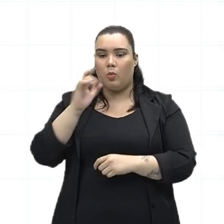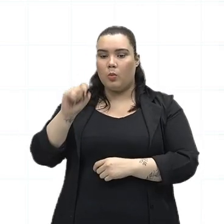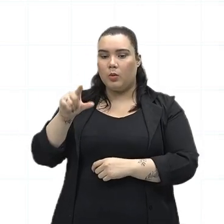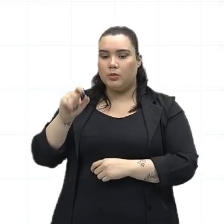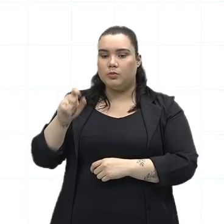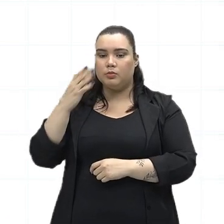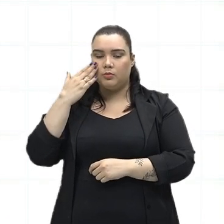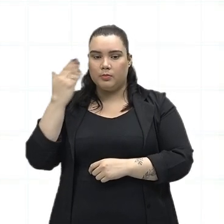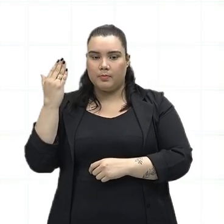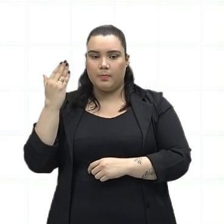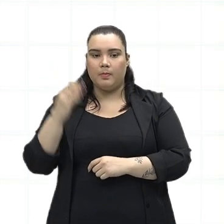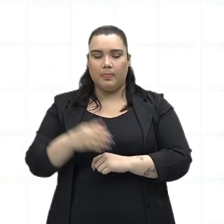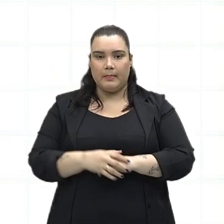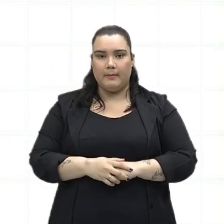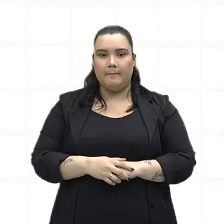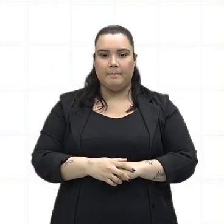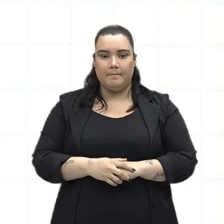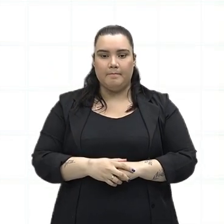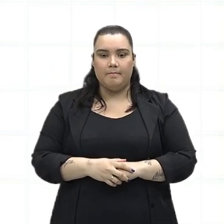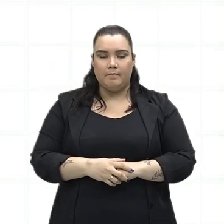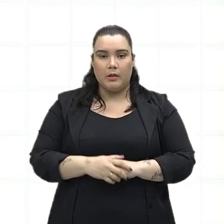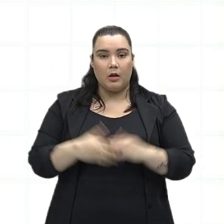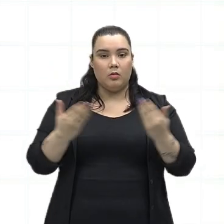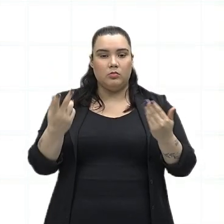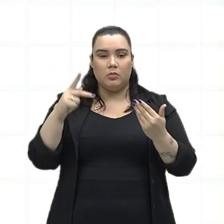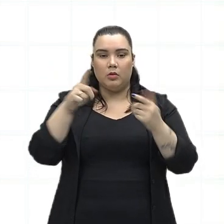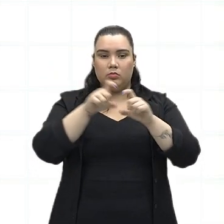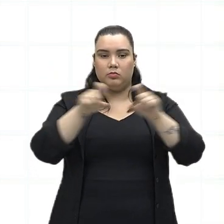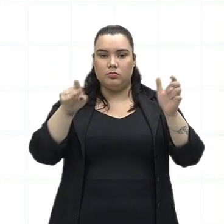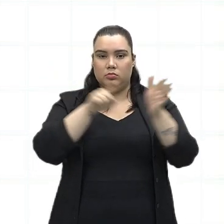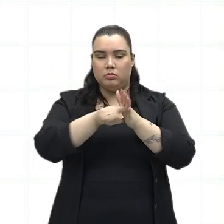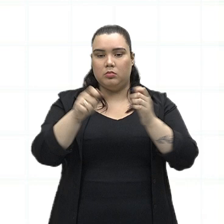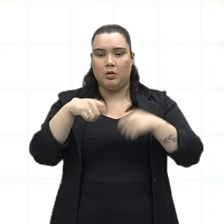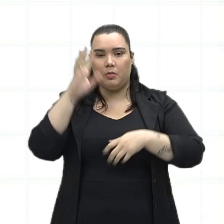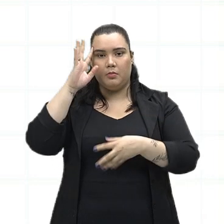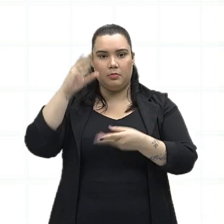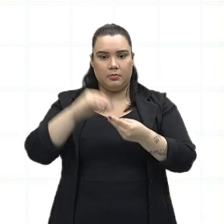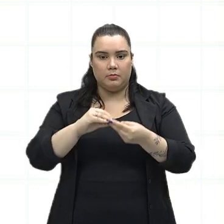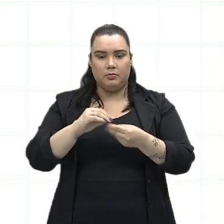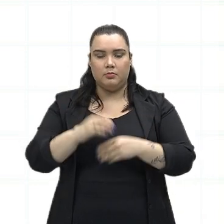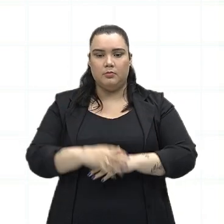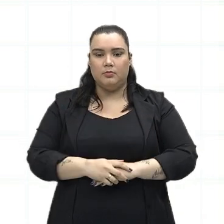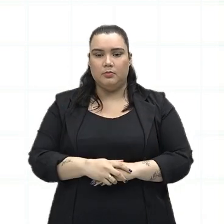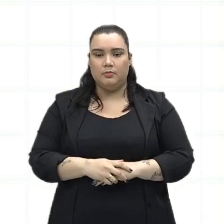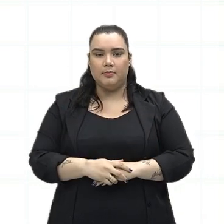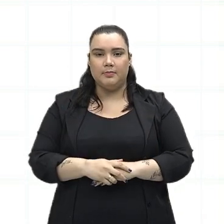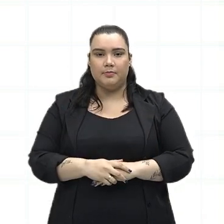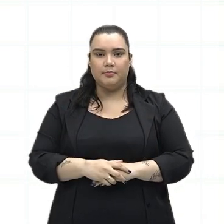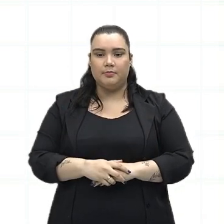utilizar na questão de compreensão o título.